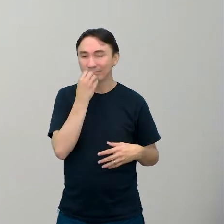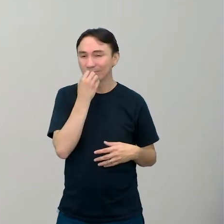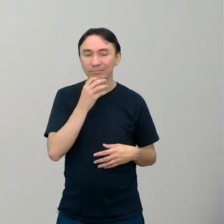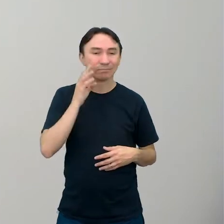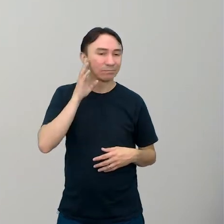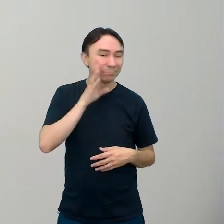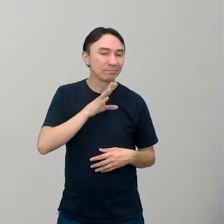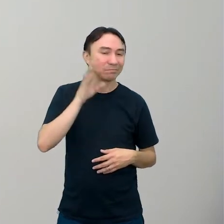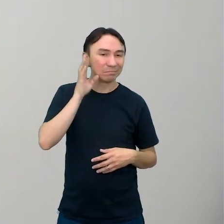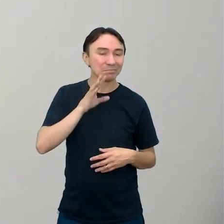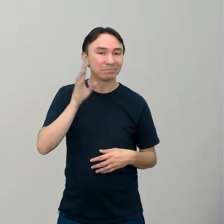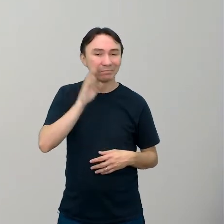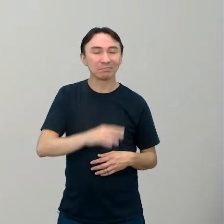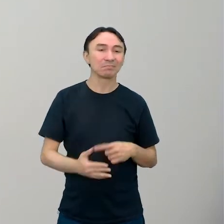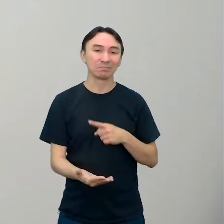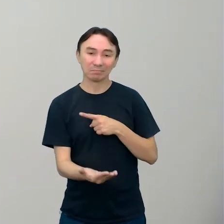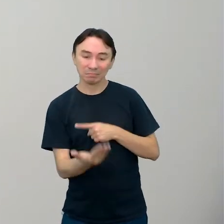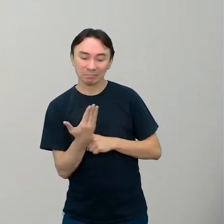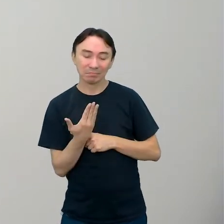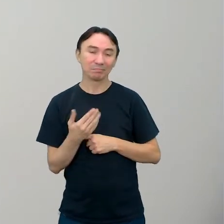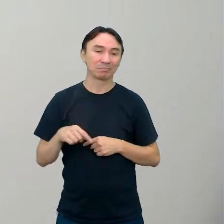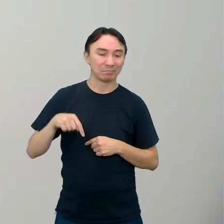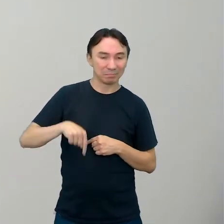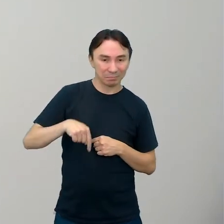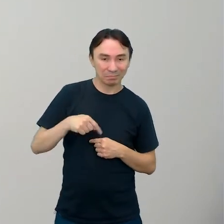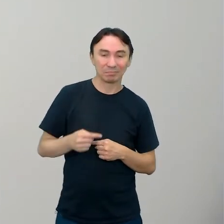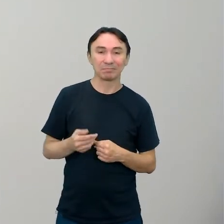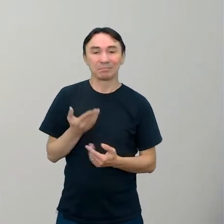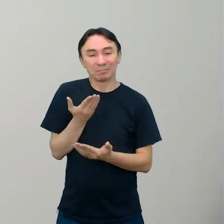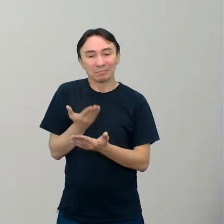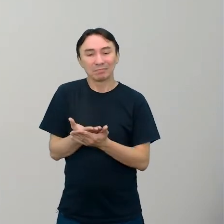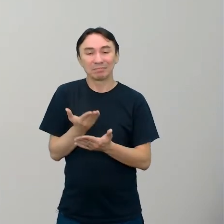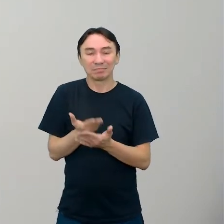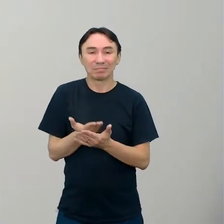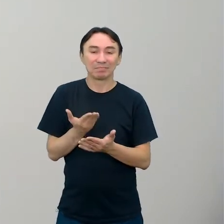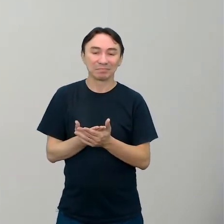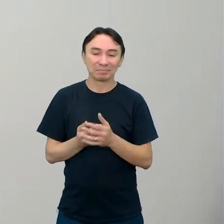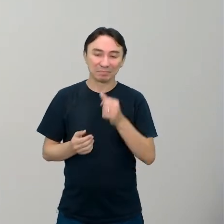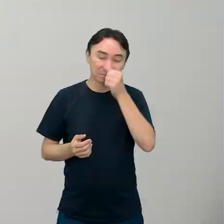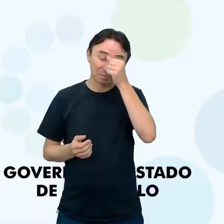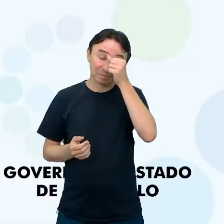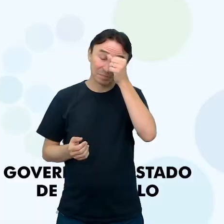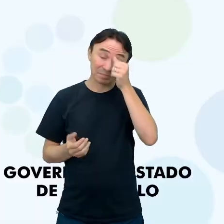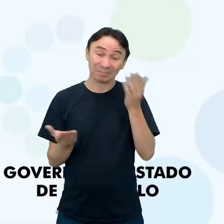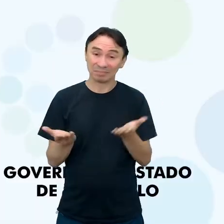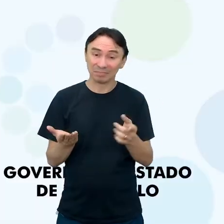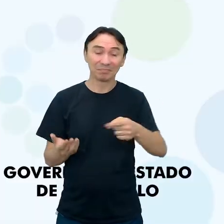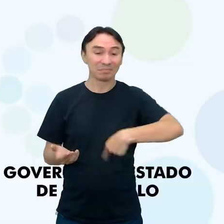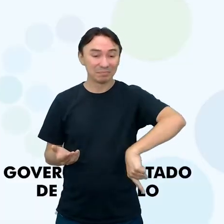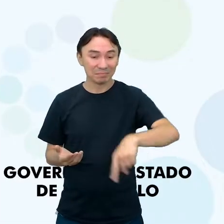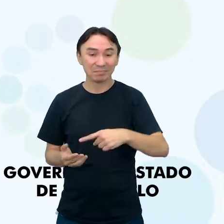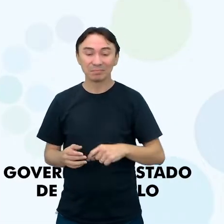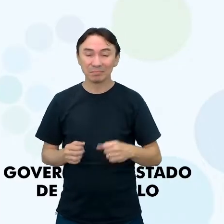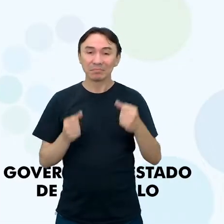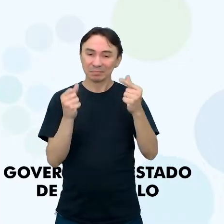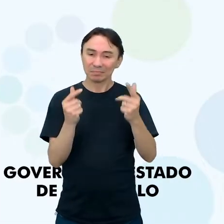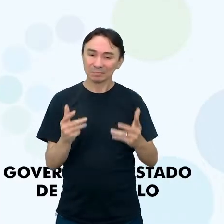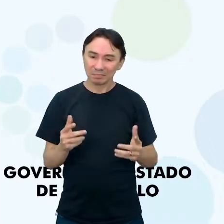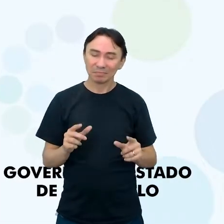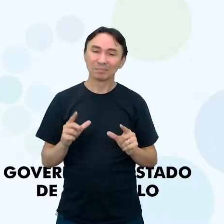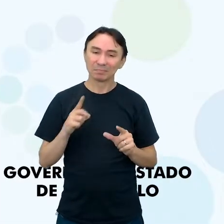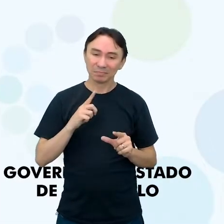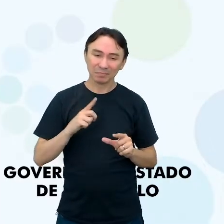para abrilhantar a nossa aula, e hoje a gente vai falar aí, como a professora já colocou aí para vocês, sobre a constituição do